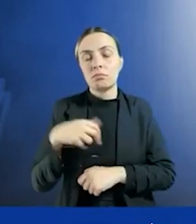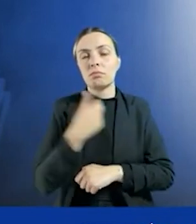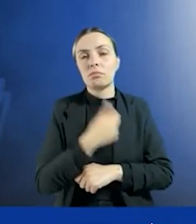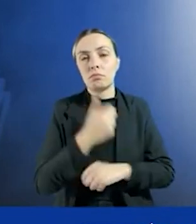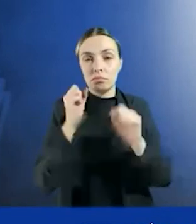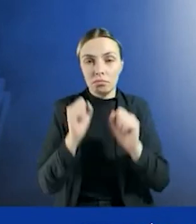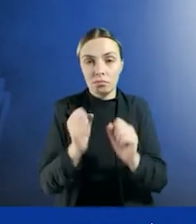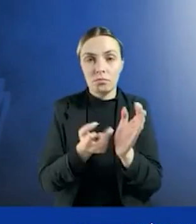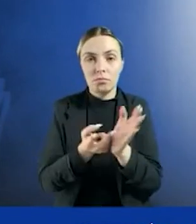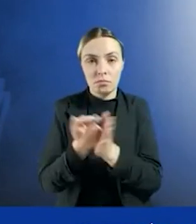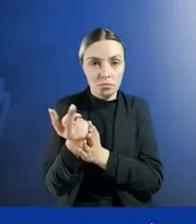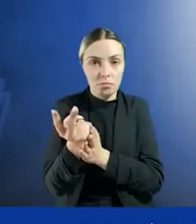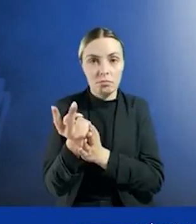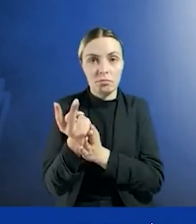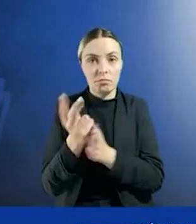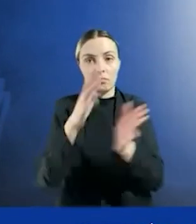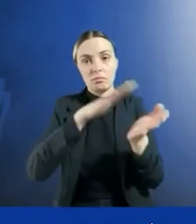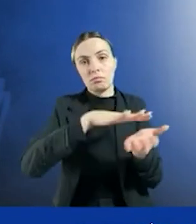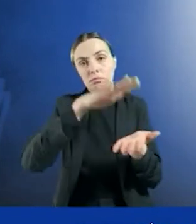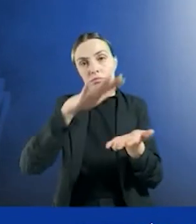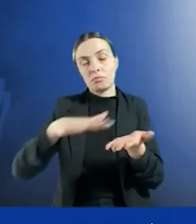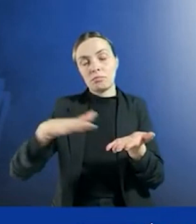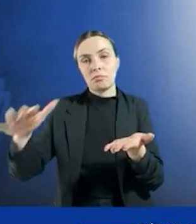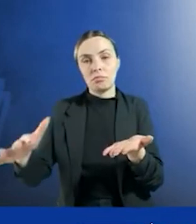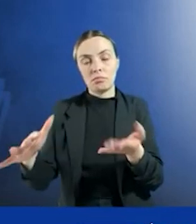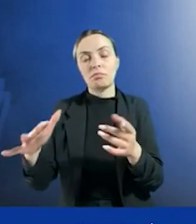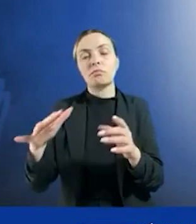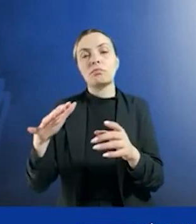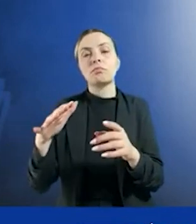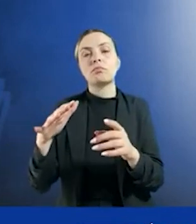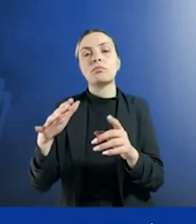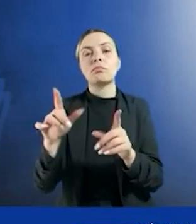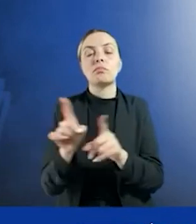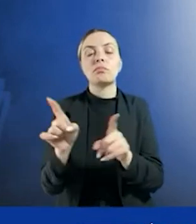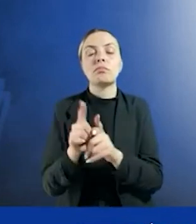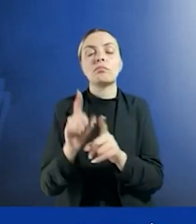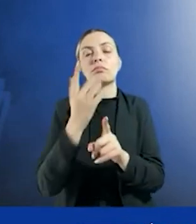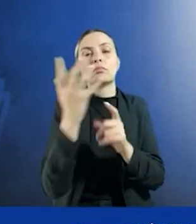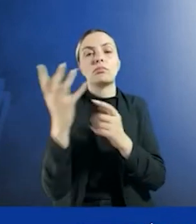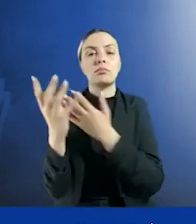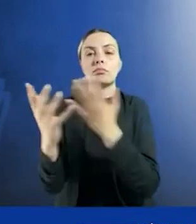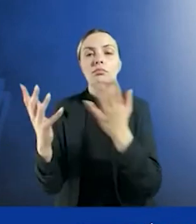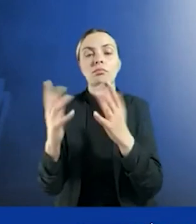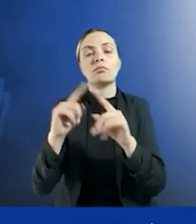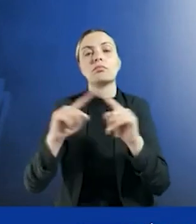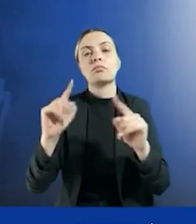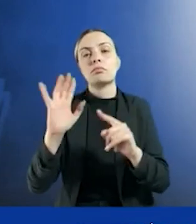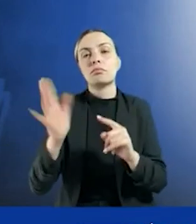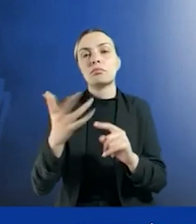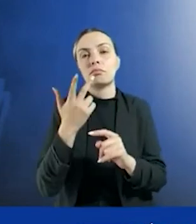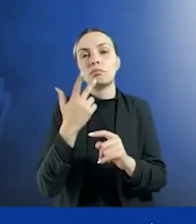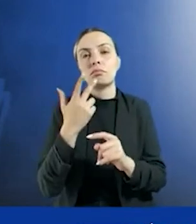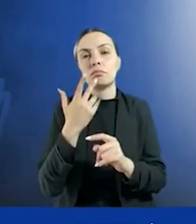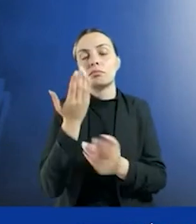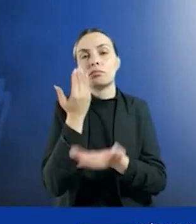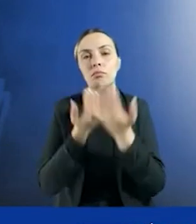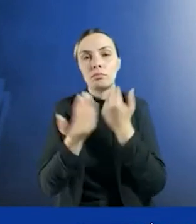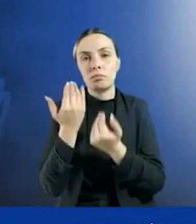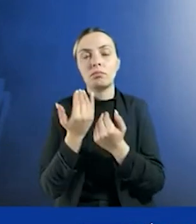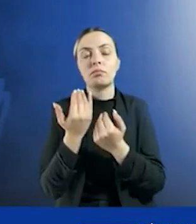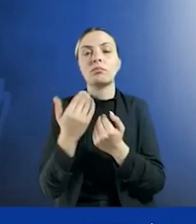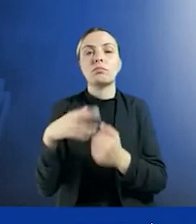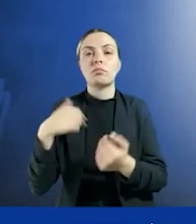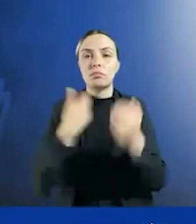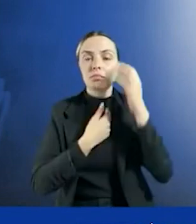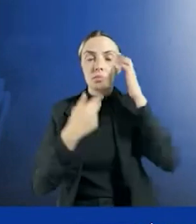nossas áreas vegetadas e, ao mesmo tempo, garantir, como já foi comentado aqui, alimento tanto para a nossa população